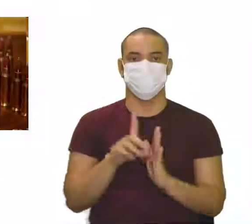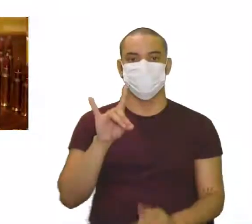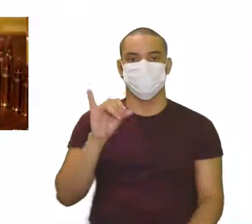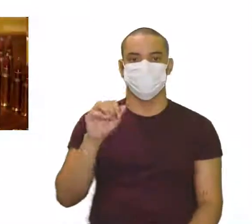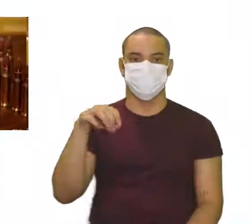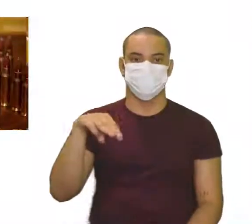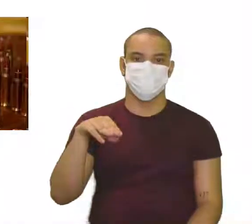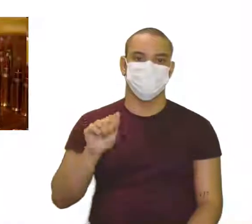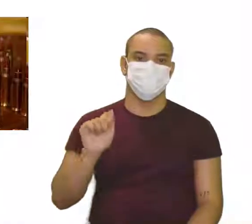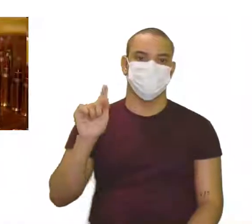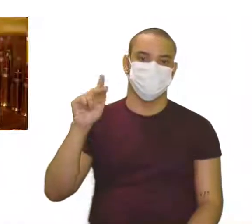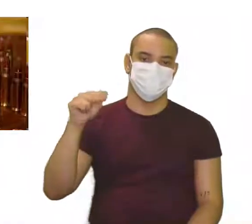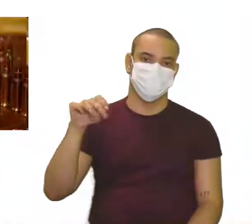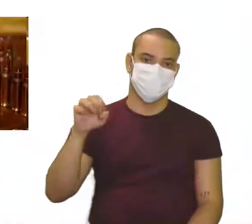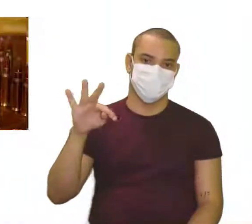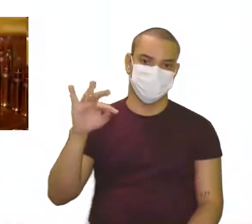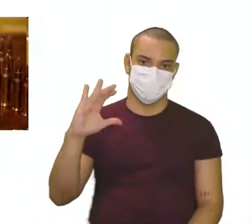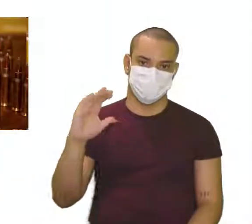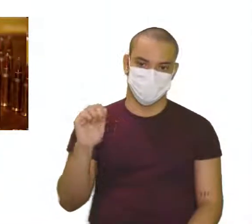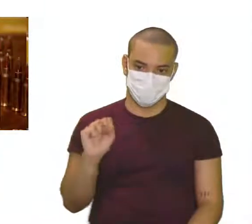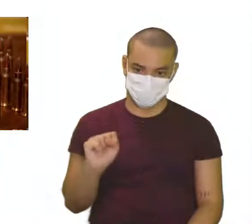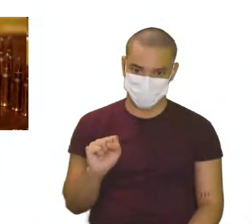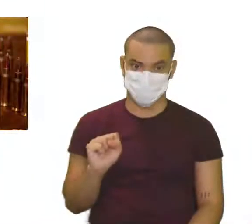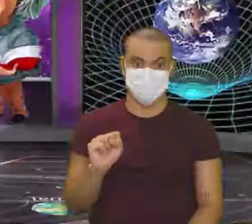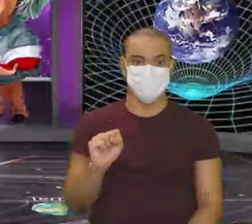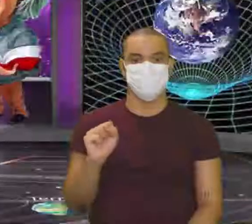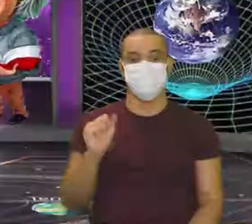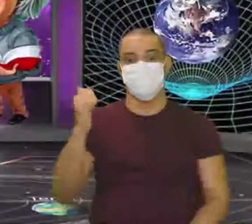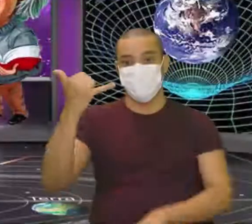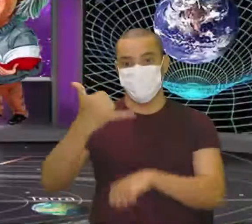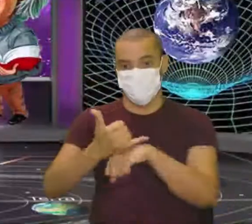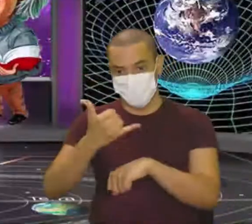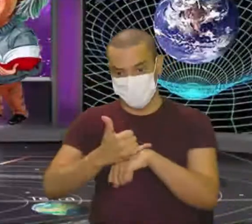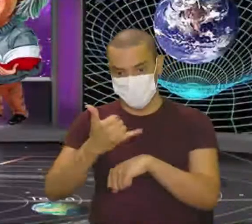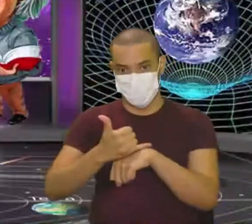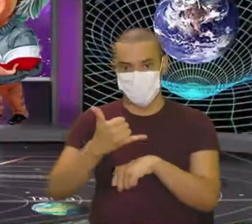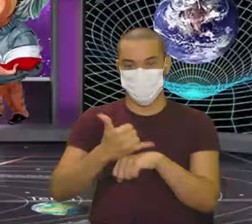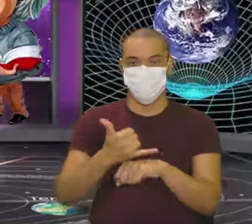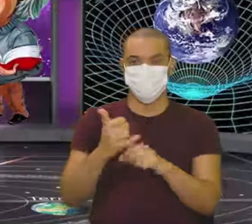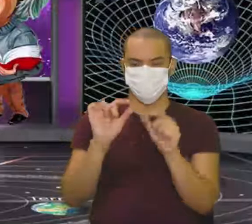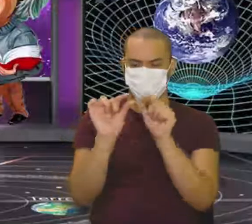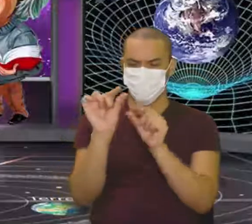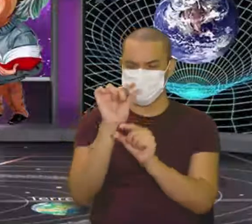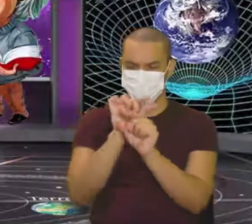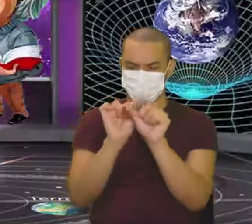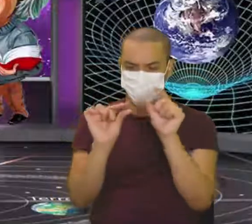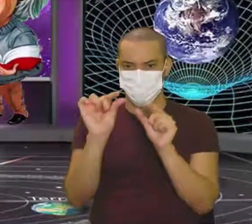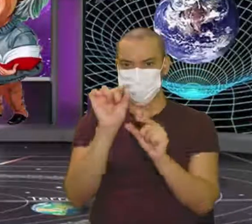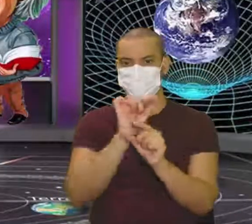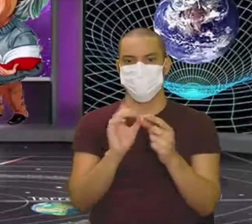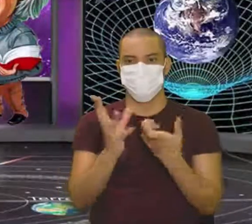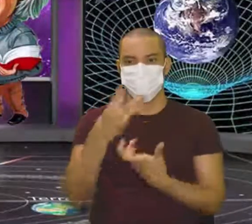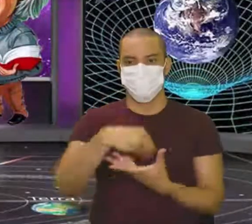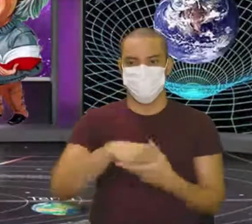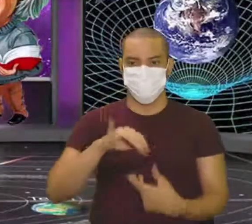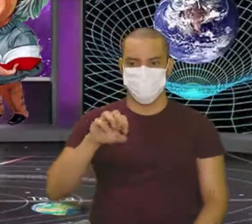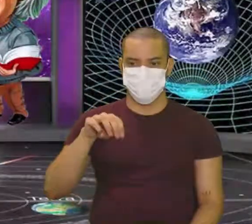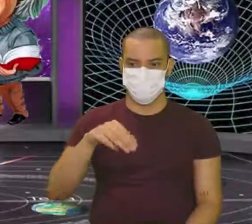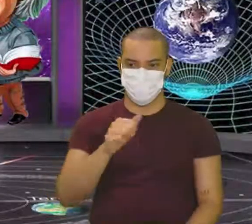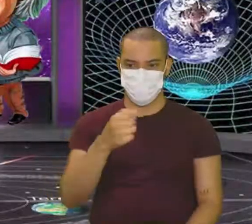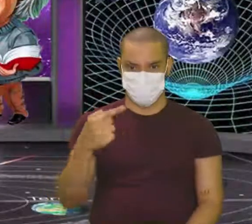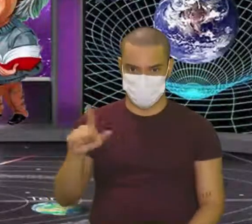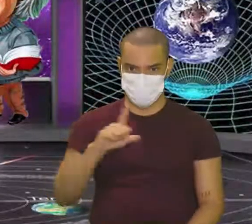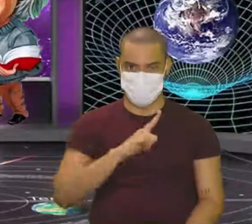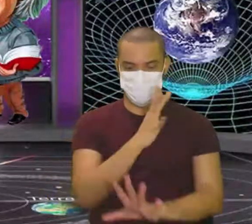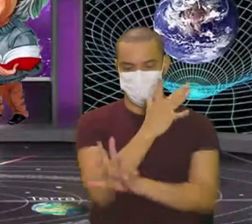Então, vamos lá. Enquanto nas substâncias ferromagnéticas, os mini-ímãs, que são os ímãs elementares da substância,